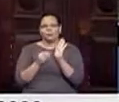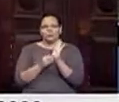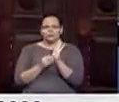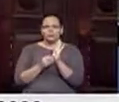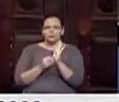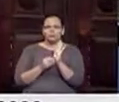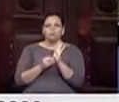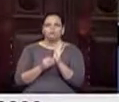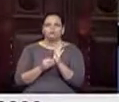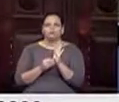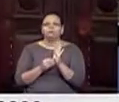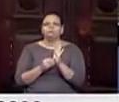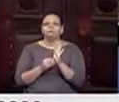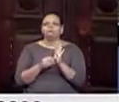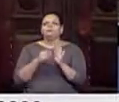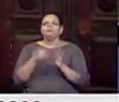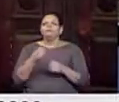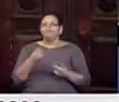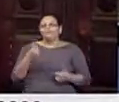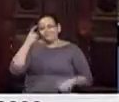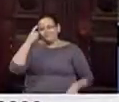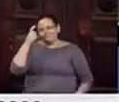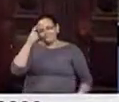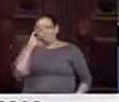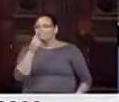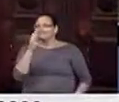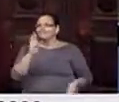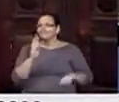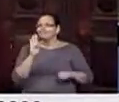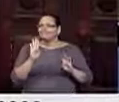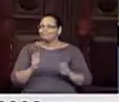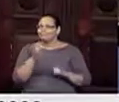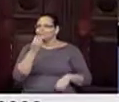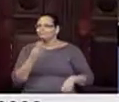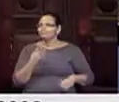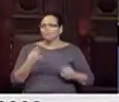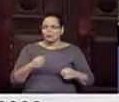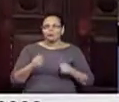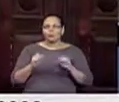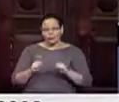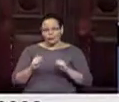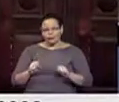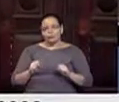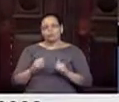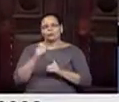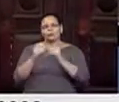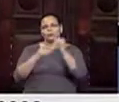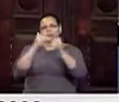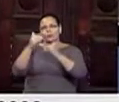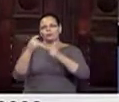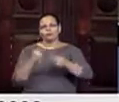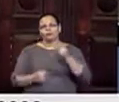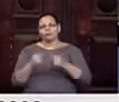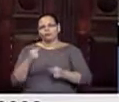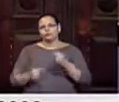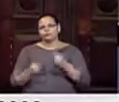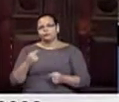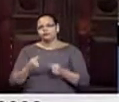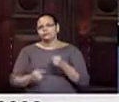aperfeiçoar e crie um consenso entre nós o que nós poderemos avançar numa política afirmativa